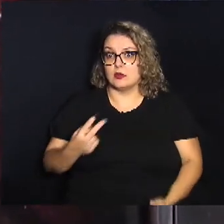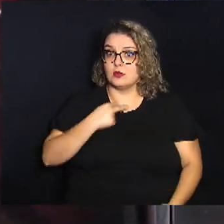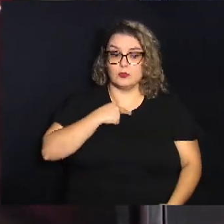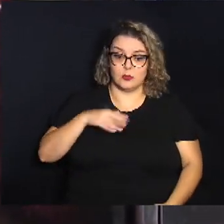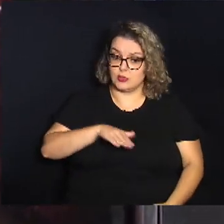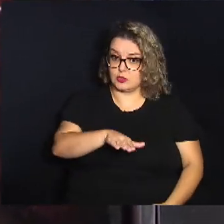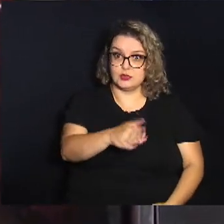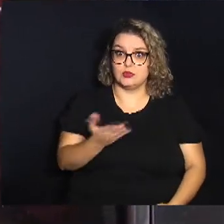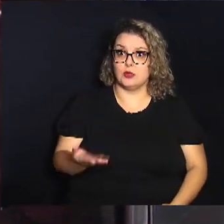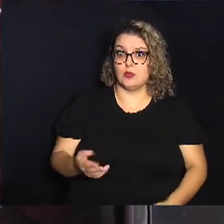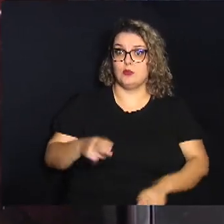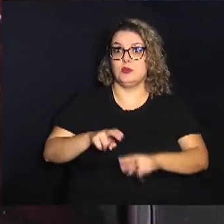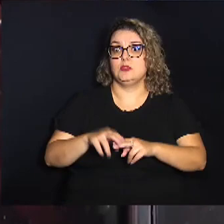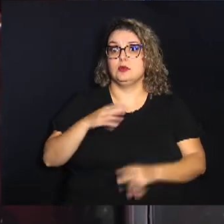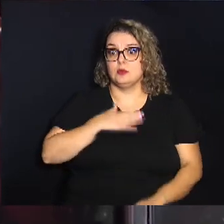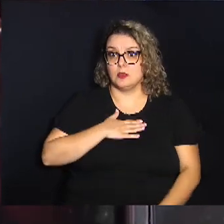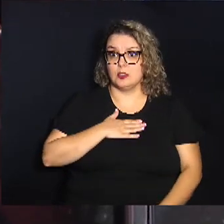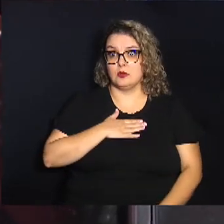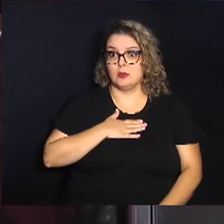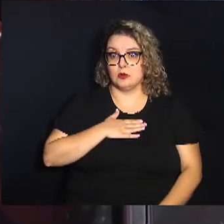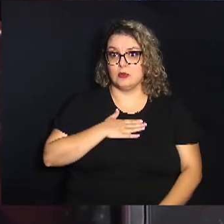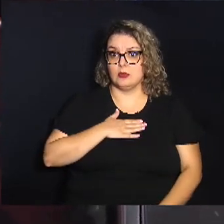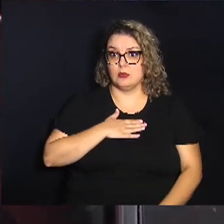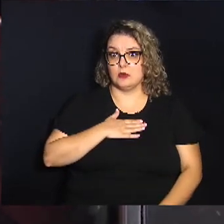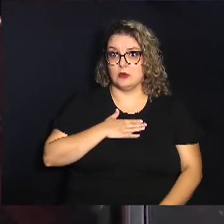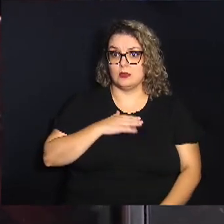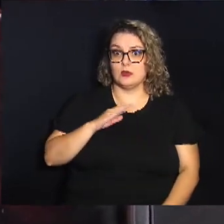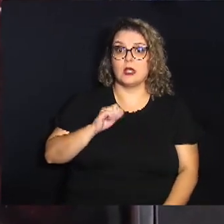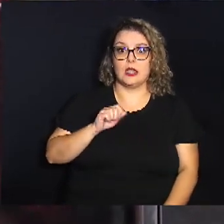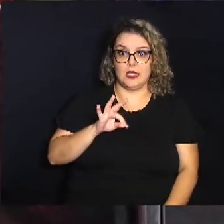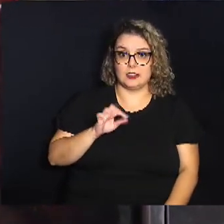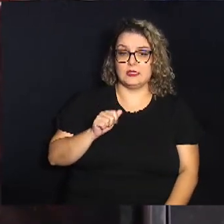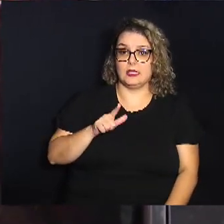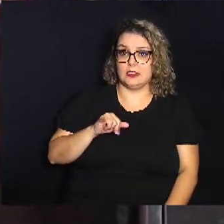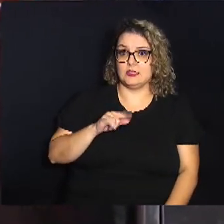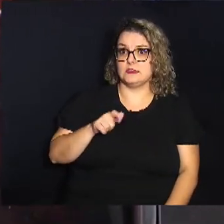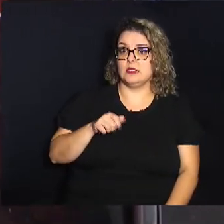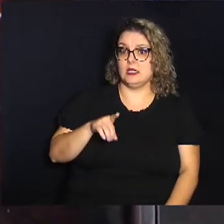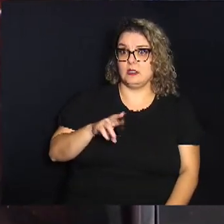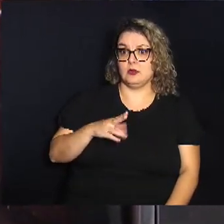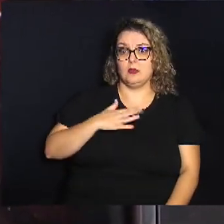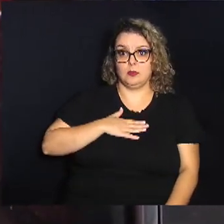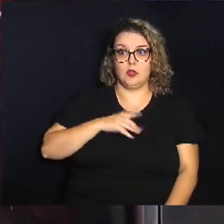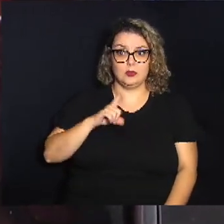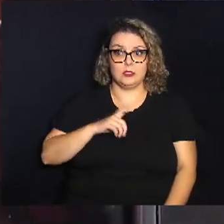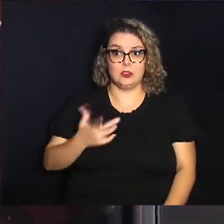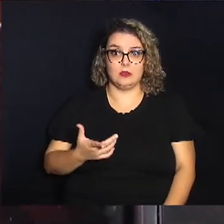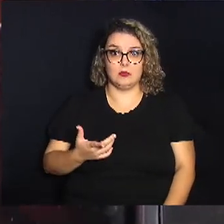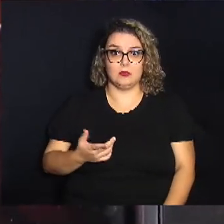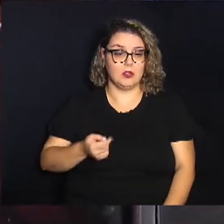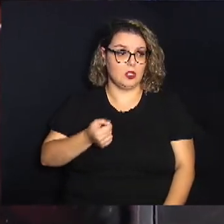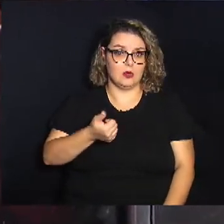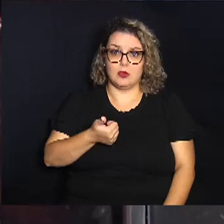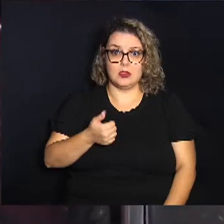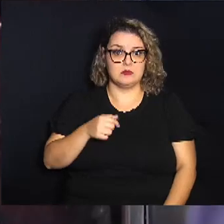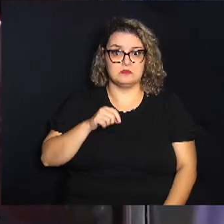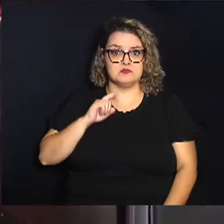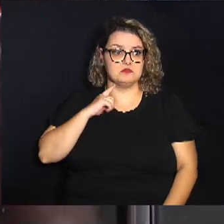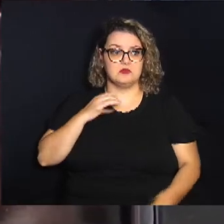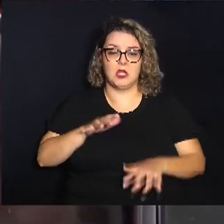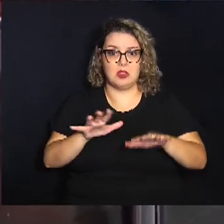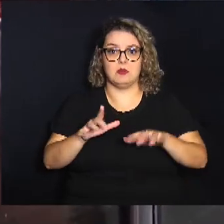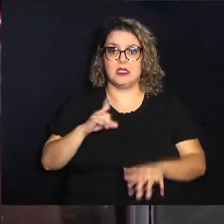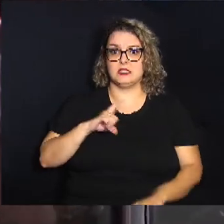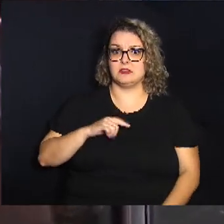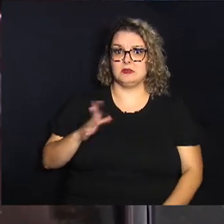por isso que o meu aqui tem o catalisador então o meu tem que quase você não vê sai fumaça nenhuma agora tem uns